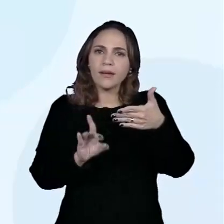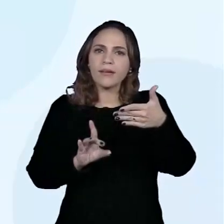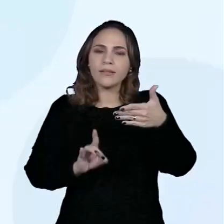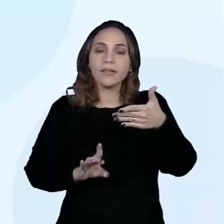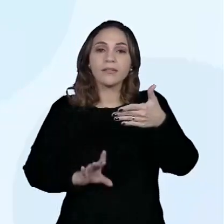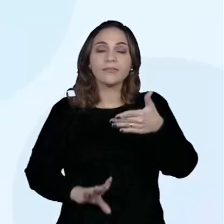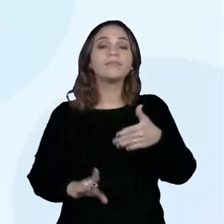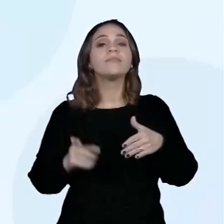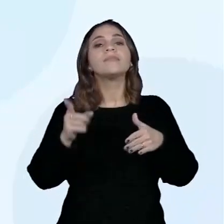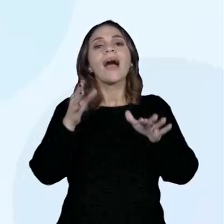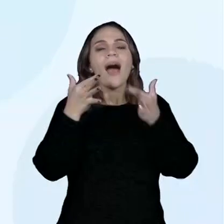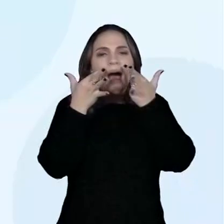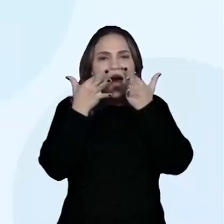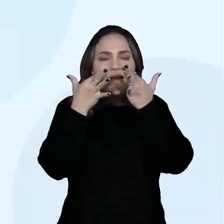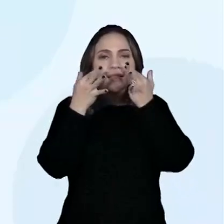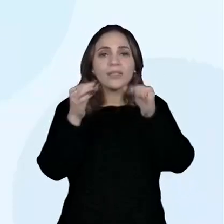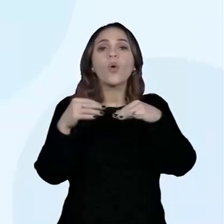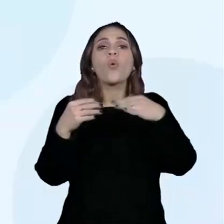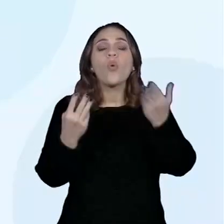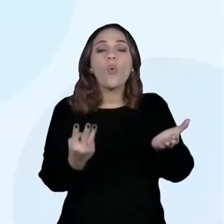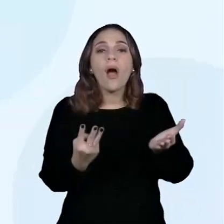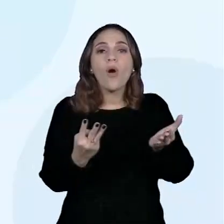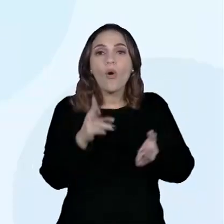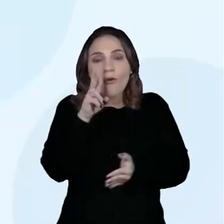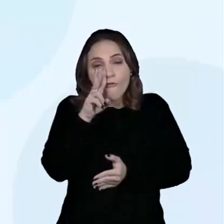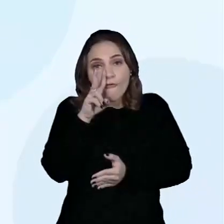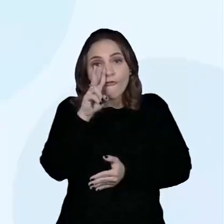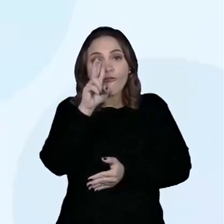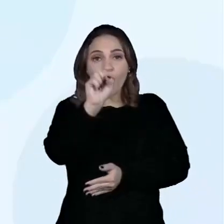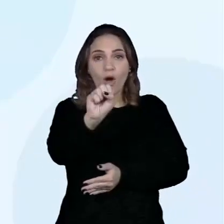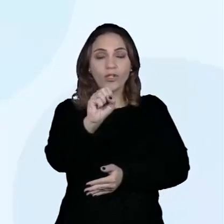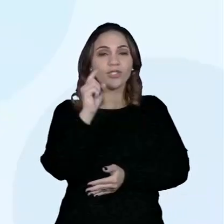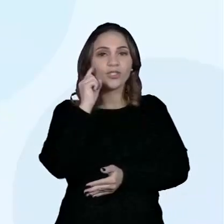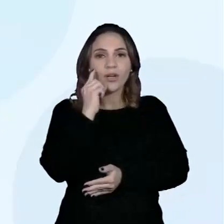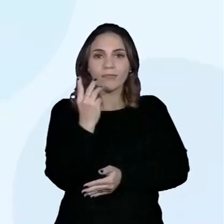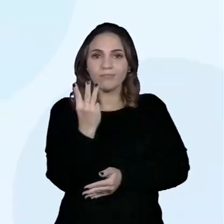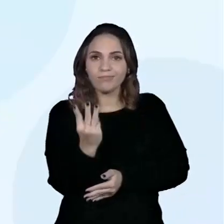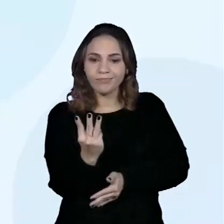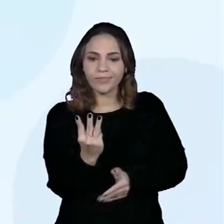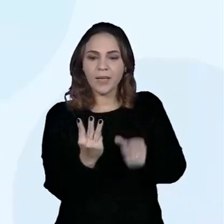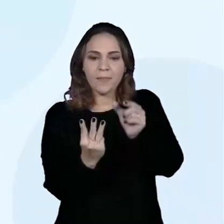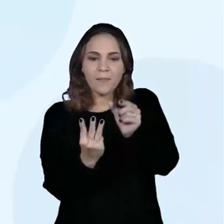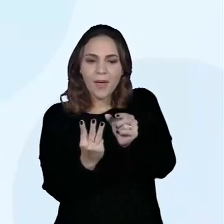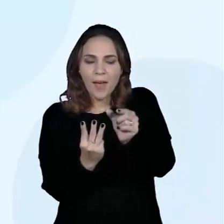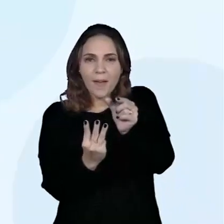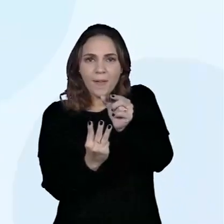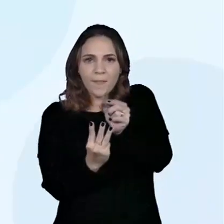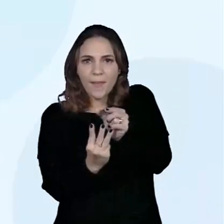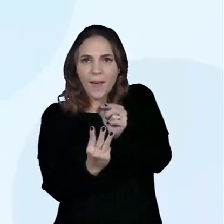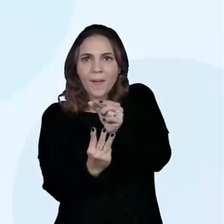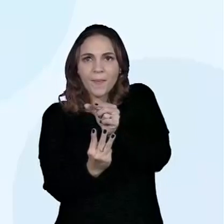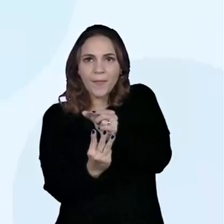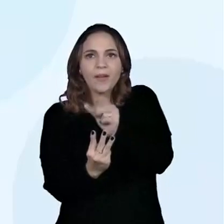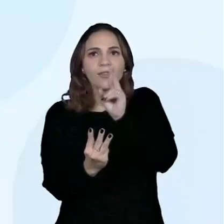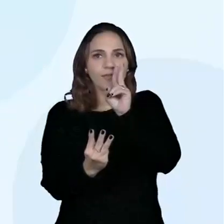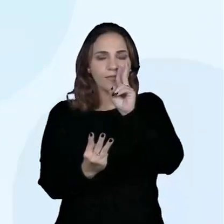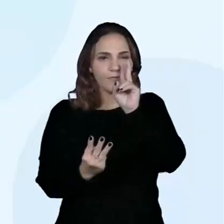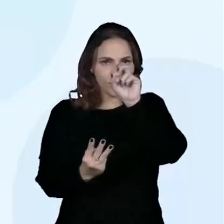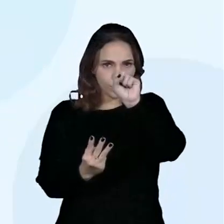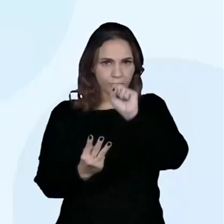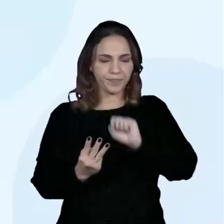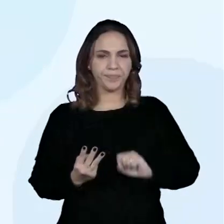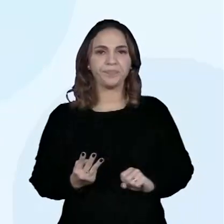as sílabas tônicas e cada classificação. Então, aqui, estas palavras,